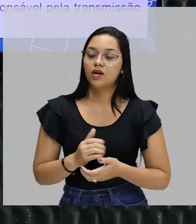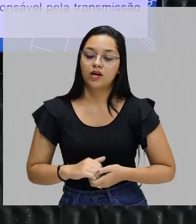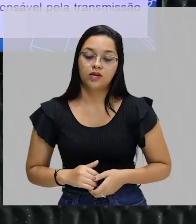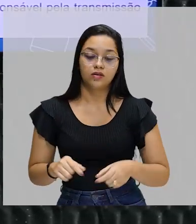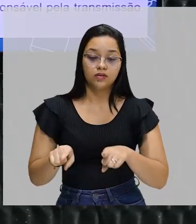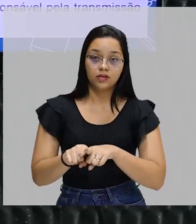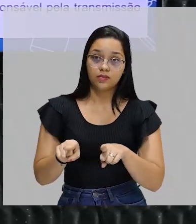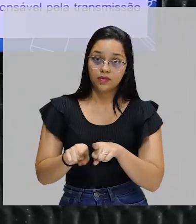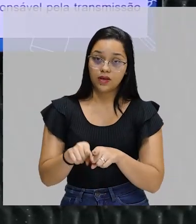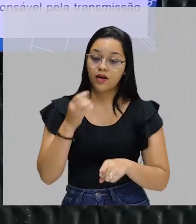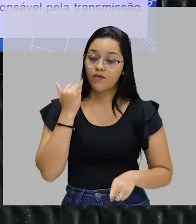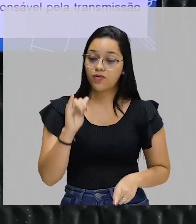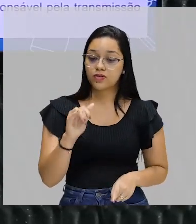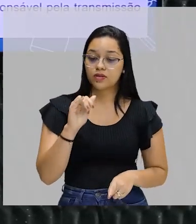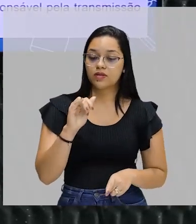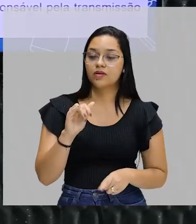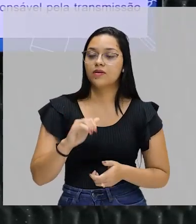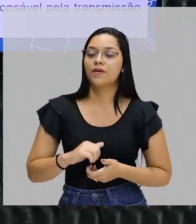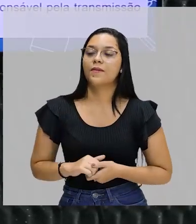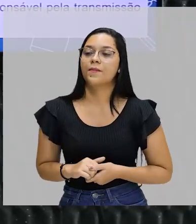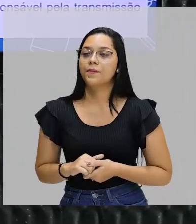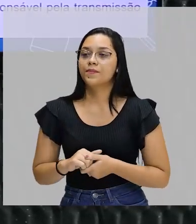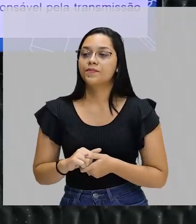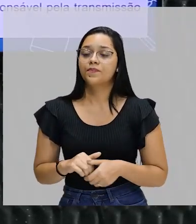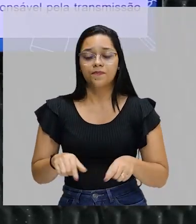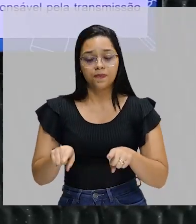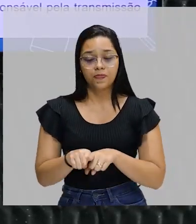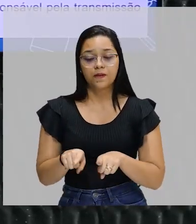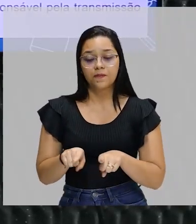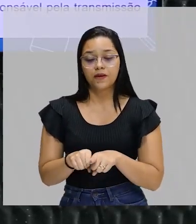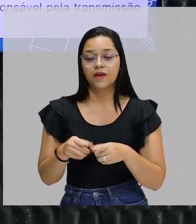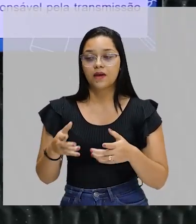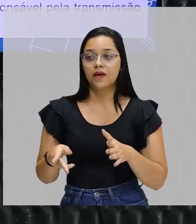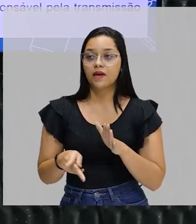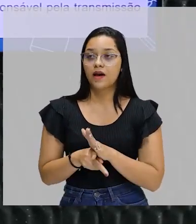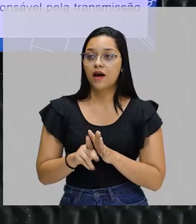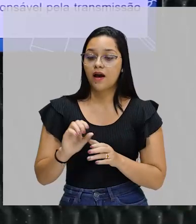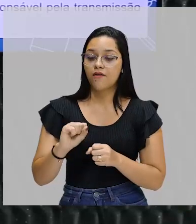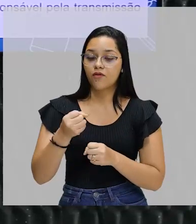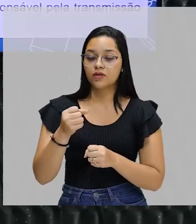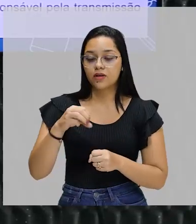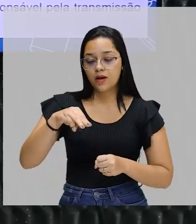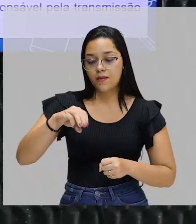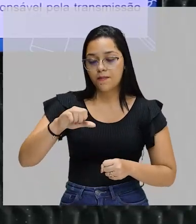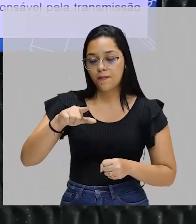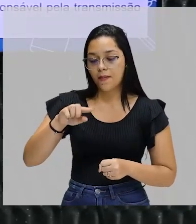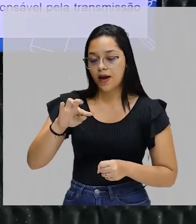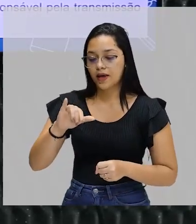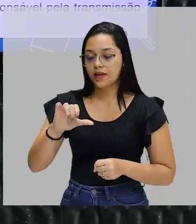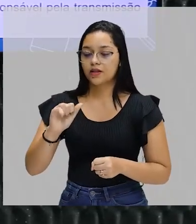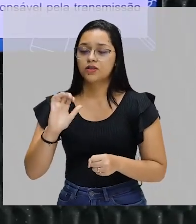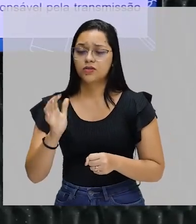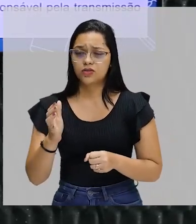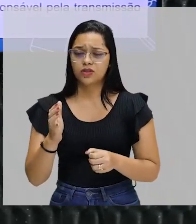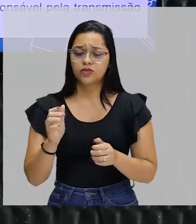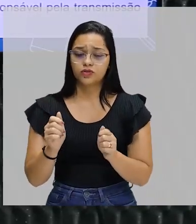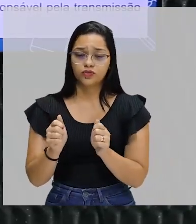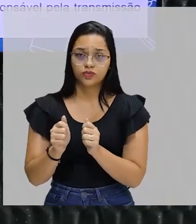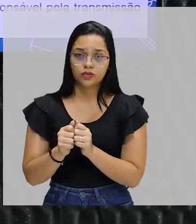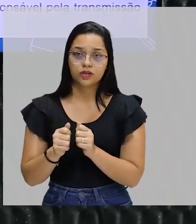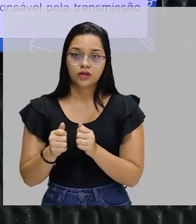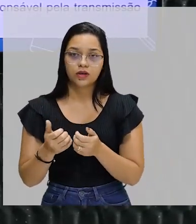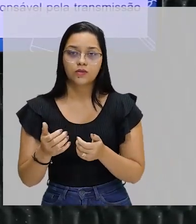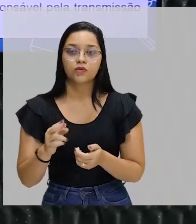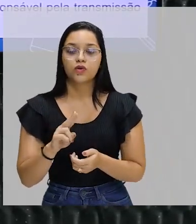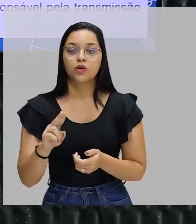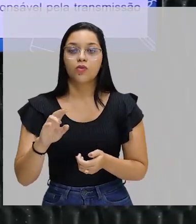A força elétrica, certo? E a força magnética, certo? Então nós juntamos elas duas em um grande